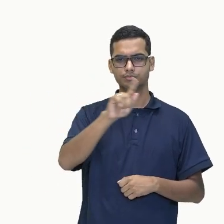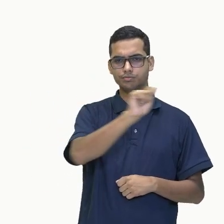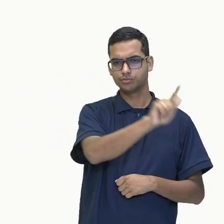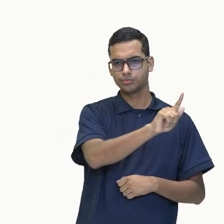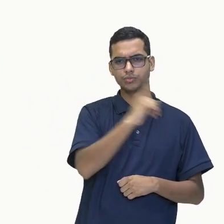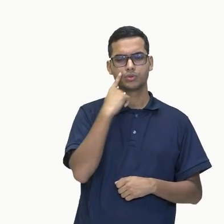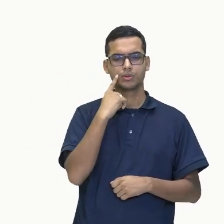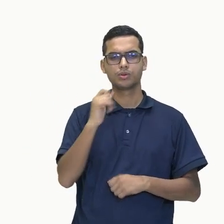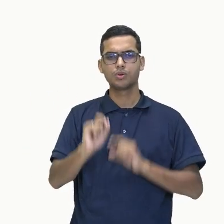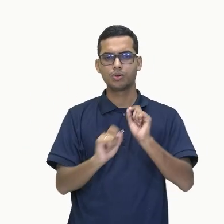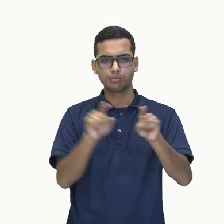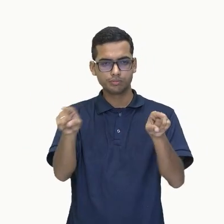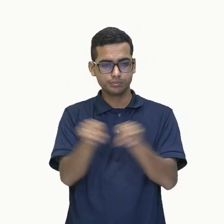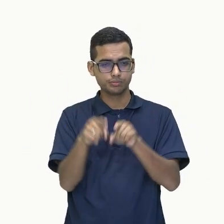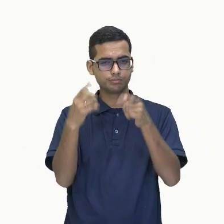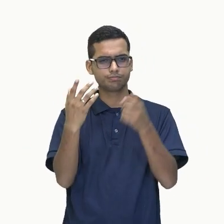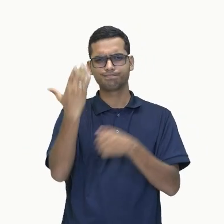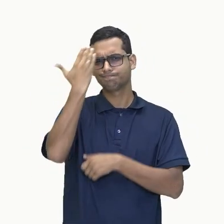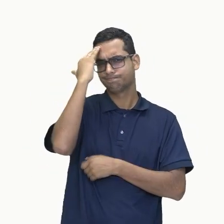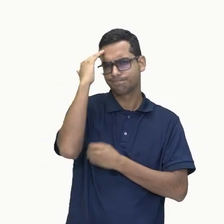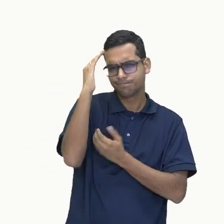Aqui, o que está acontecendo?